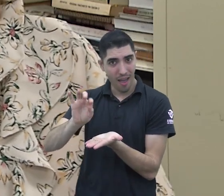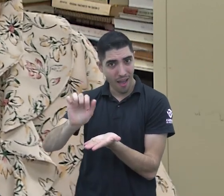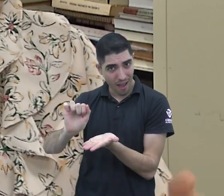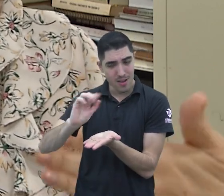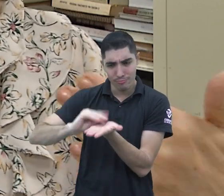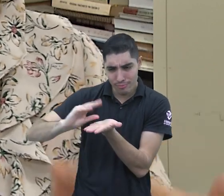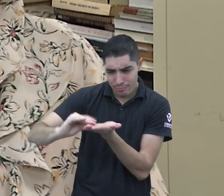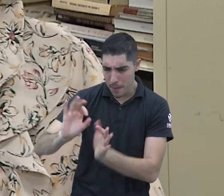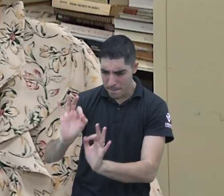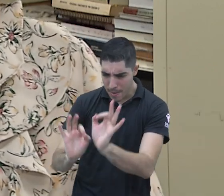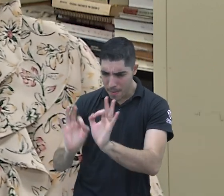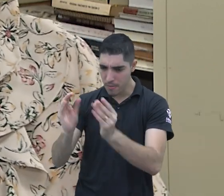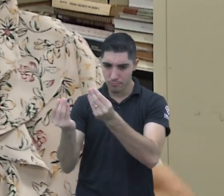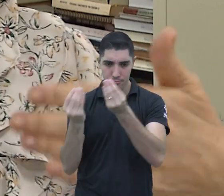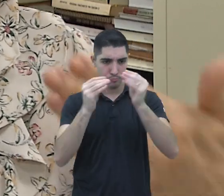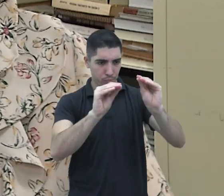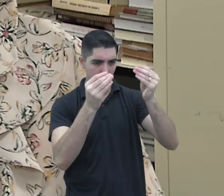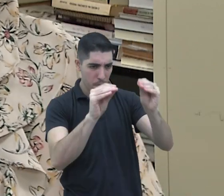elas